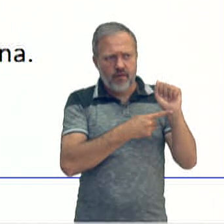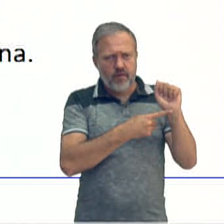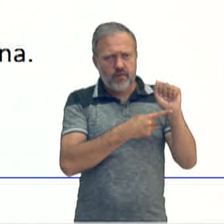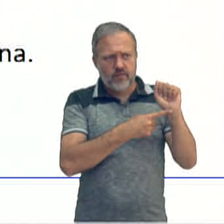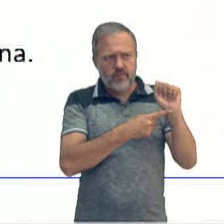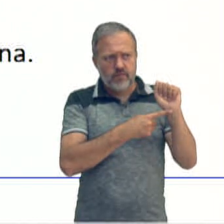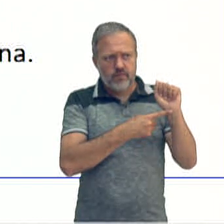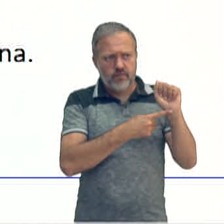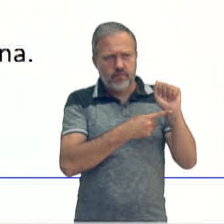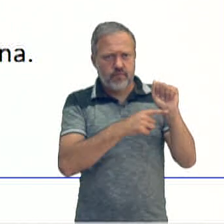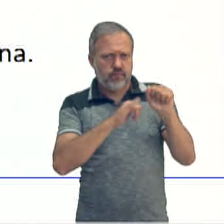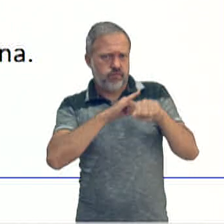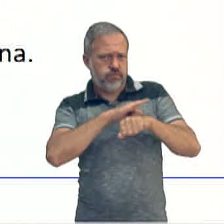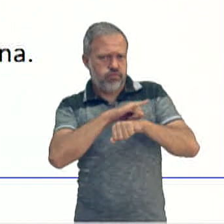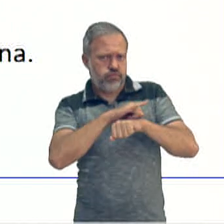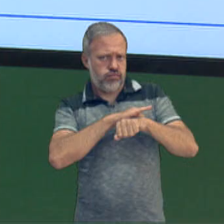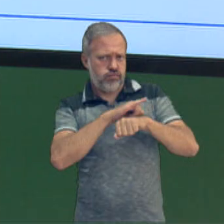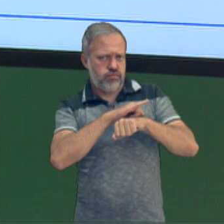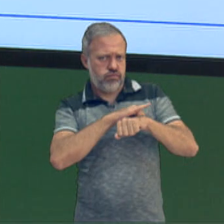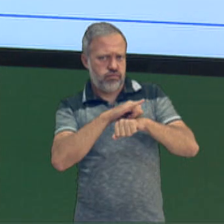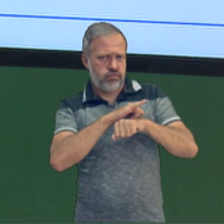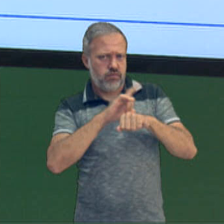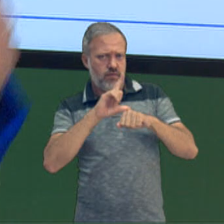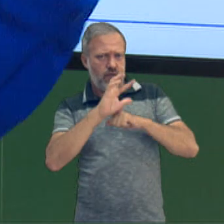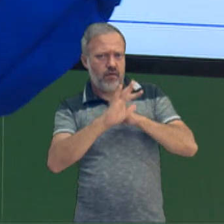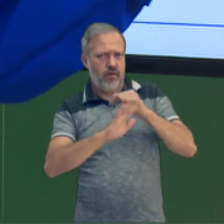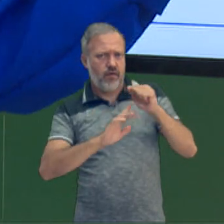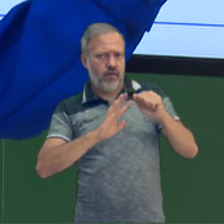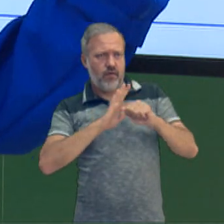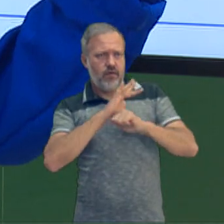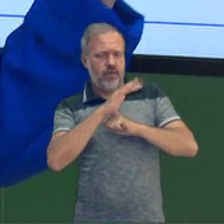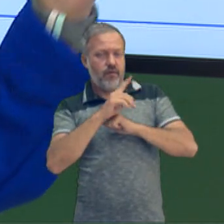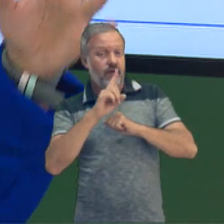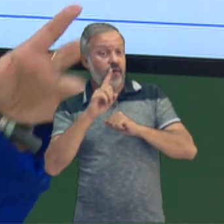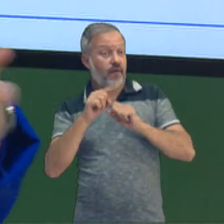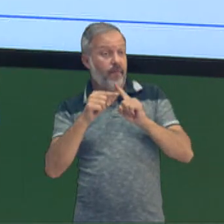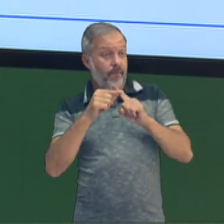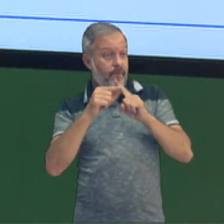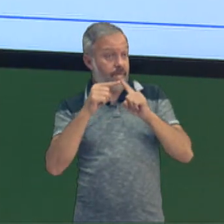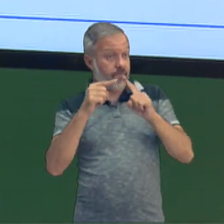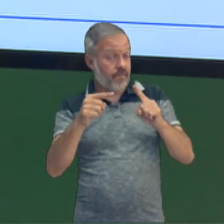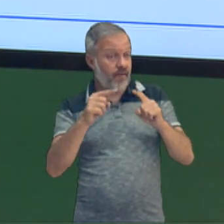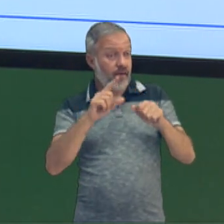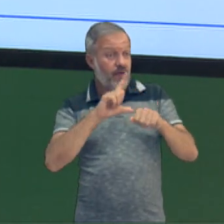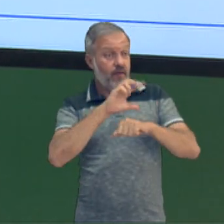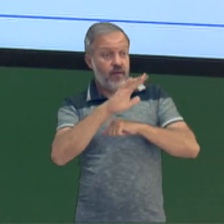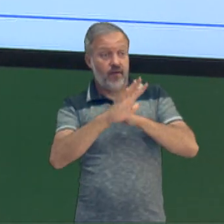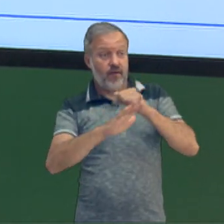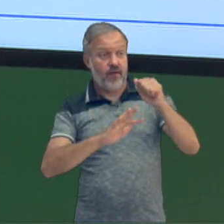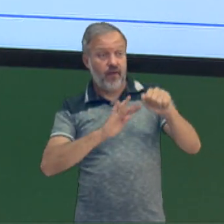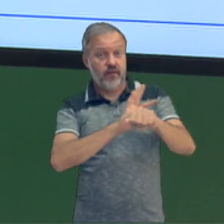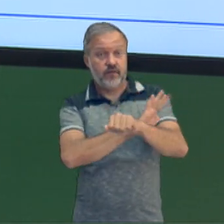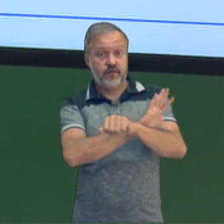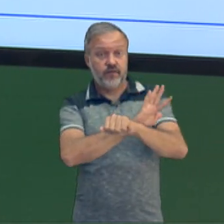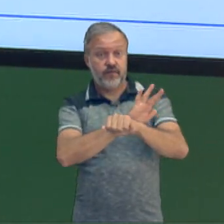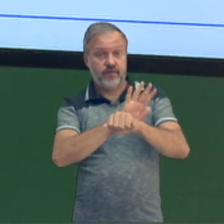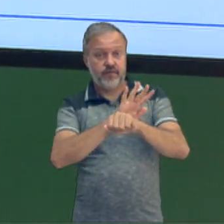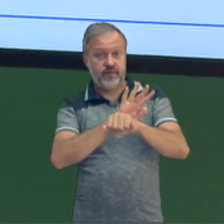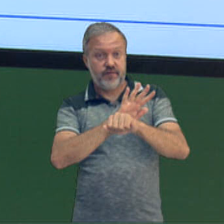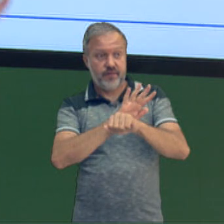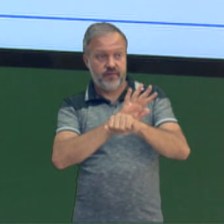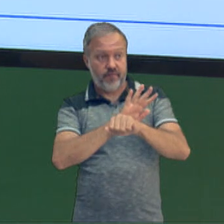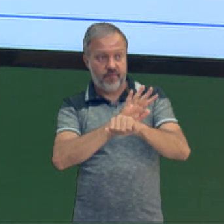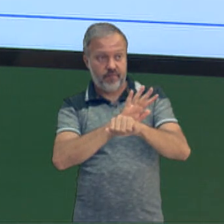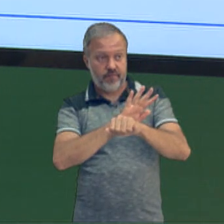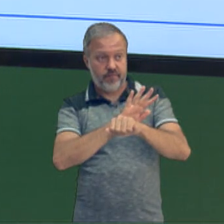Gente, gordura, lipídio, ele até é fonte de energia, mas não é esse caso aqui, ele não é fonte de energia para sintetizar o hormônio. Ele até é